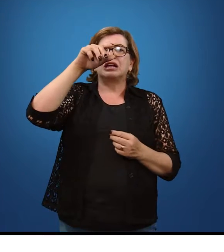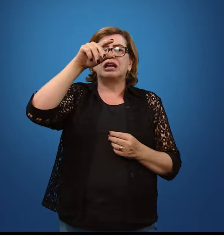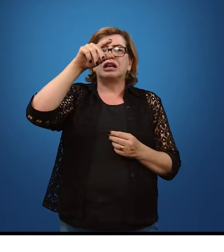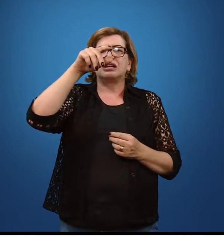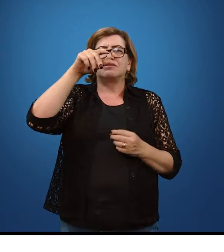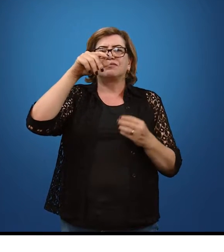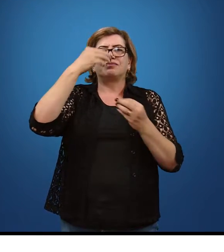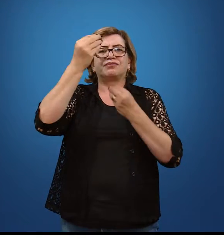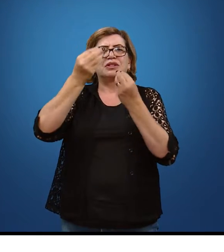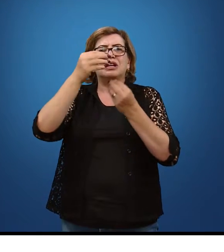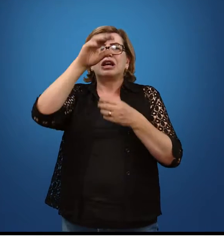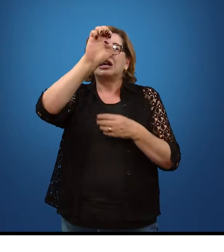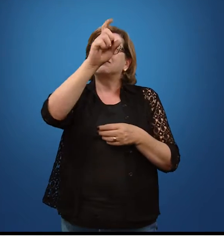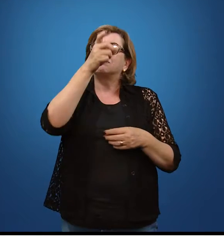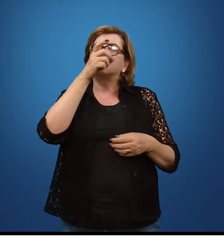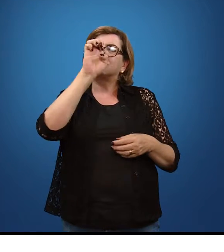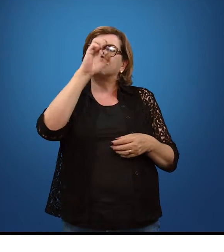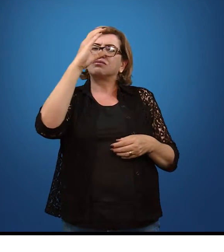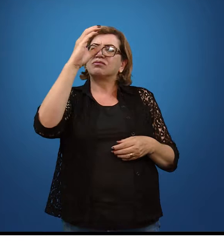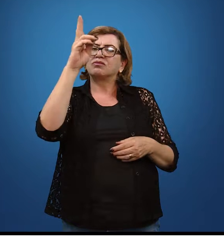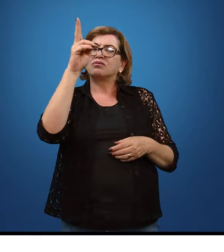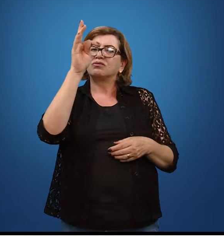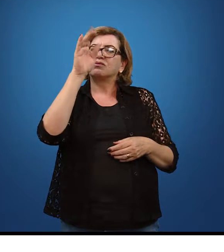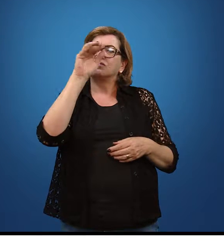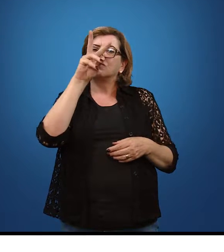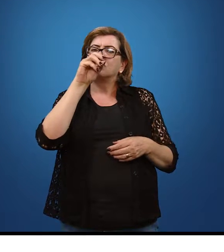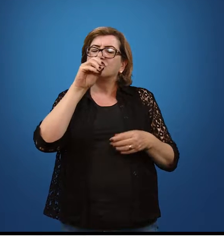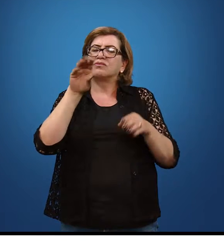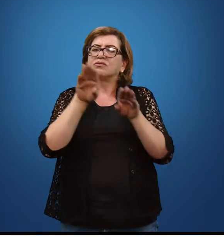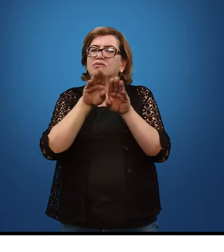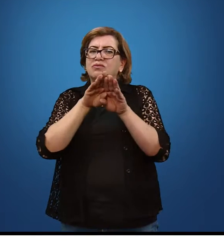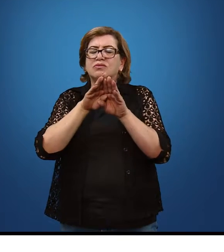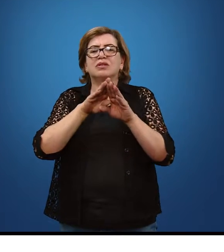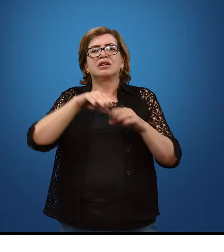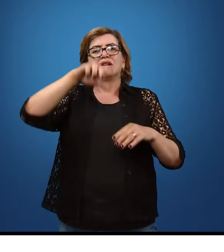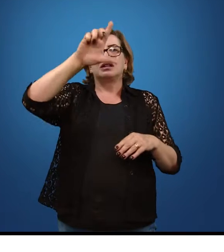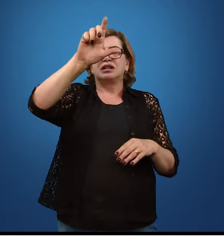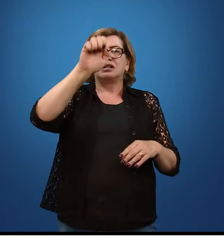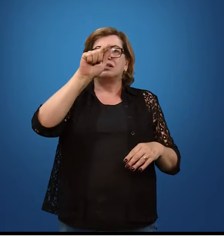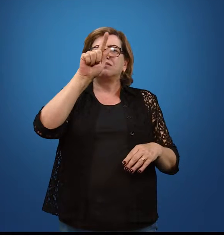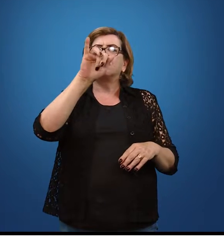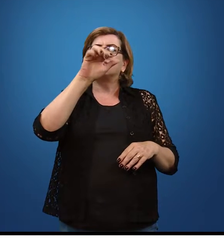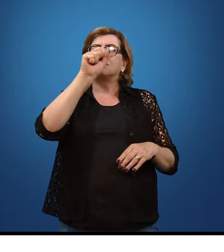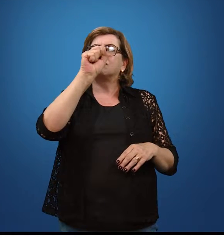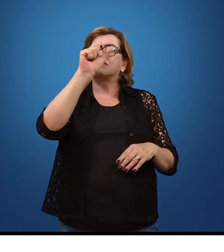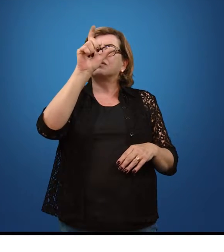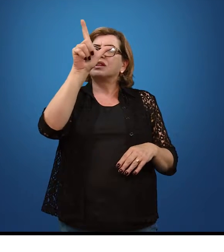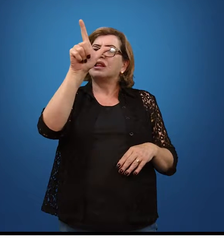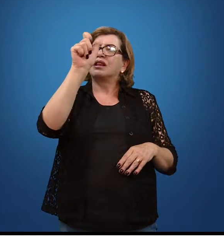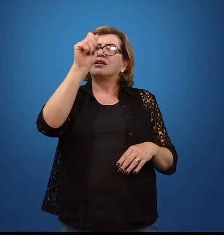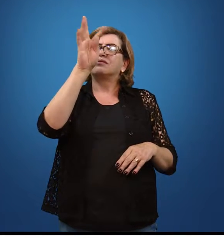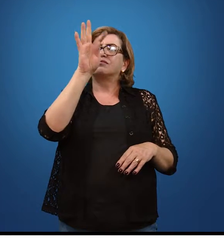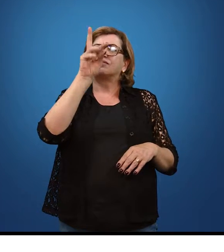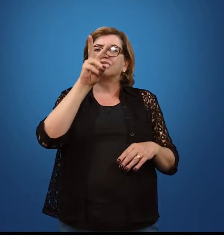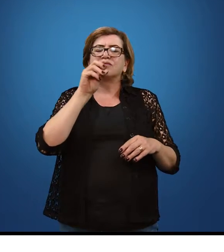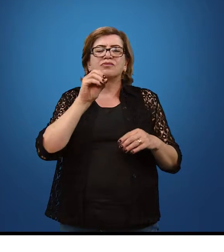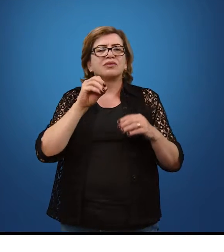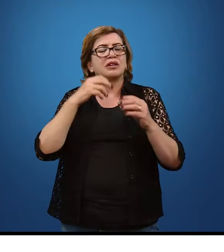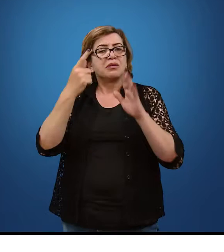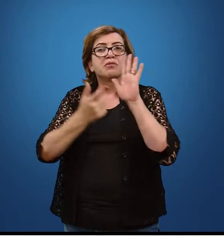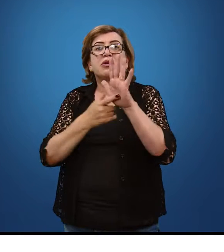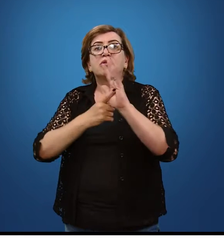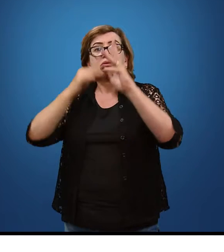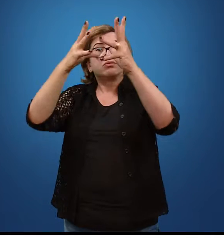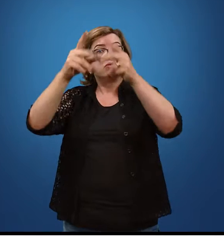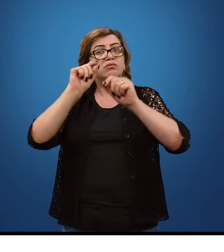entre o Executivo e o Legislativo, através das leis, e que determinam tudo aquilo que tem que ser